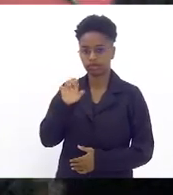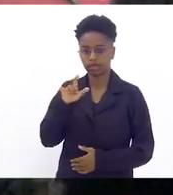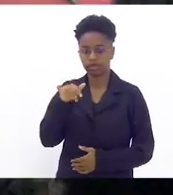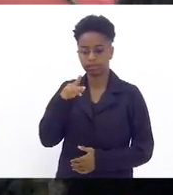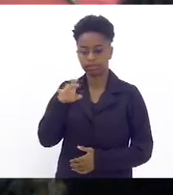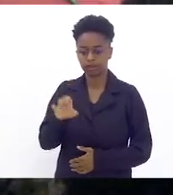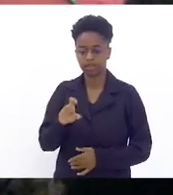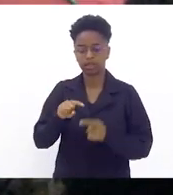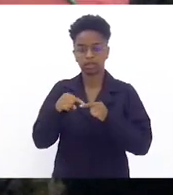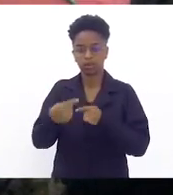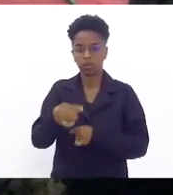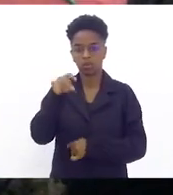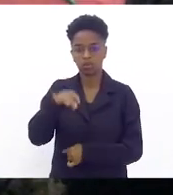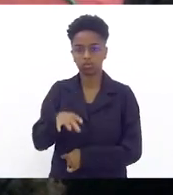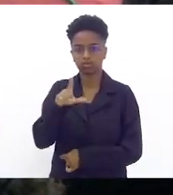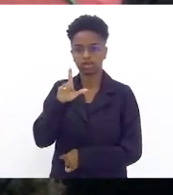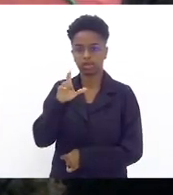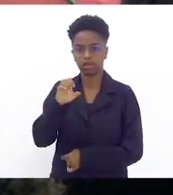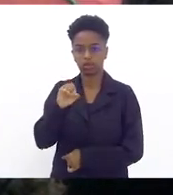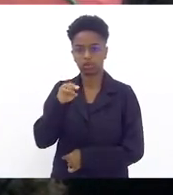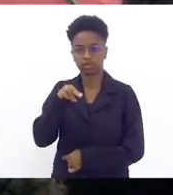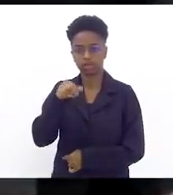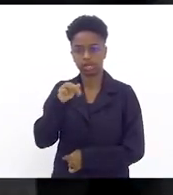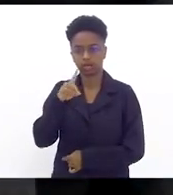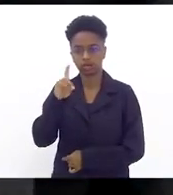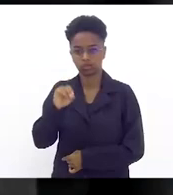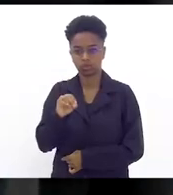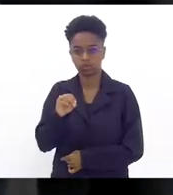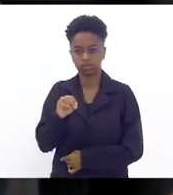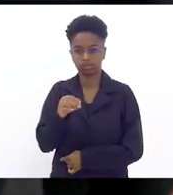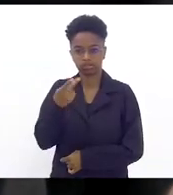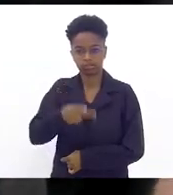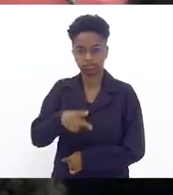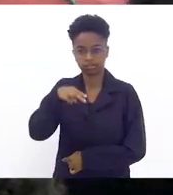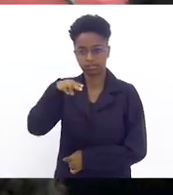depois o último vai ser o Leonardo Alves do inepac